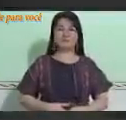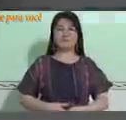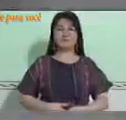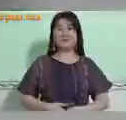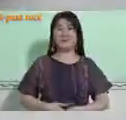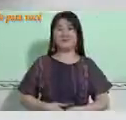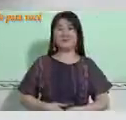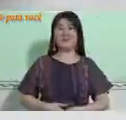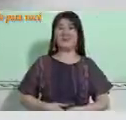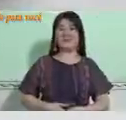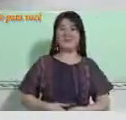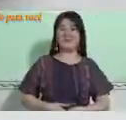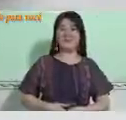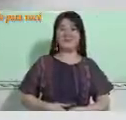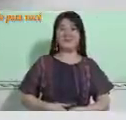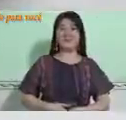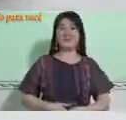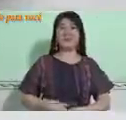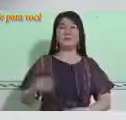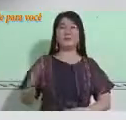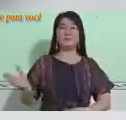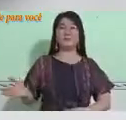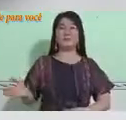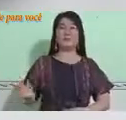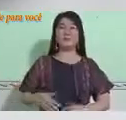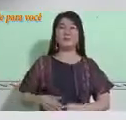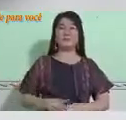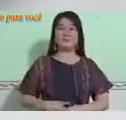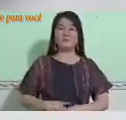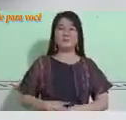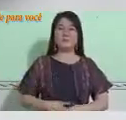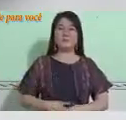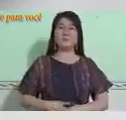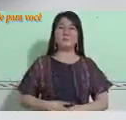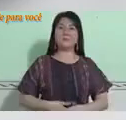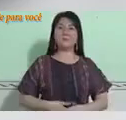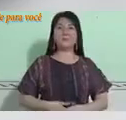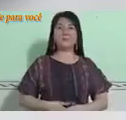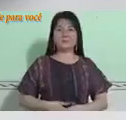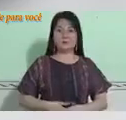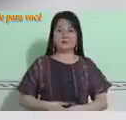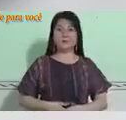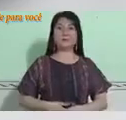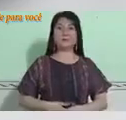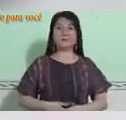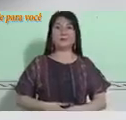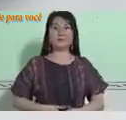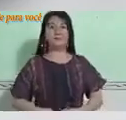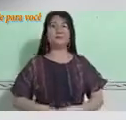que provoca uma contração de todos os músculos de forma a preparar o corpo para qualquer resposta.